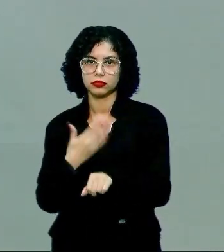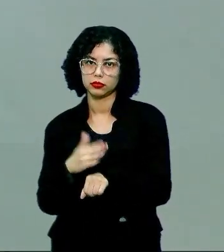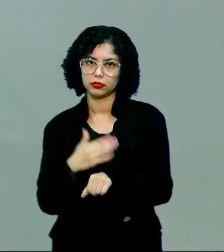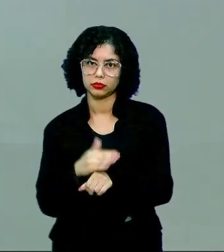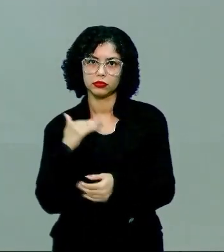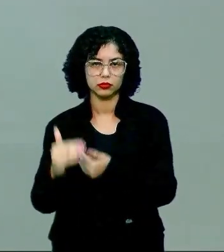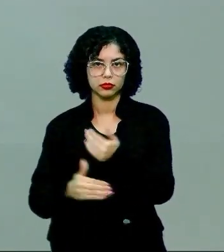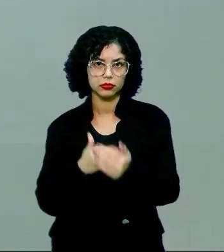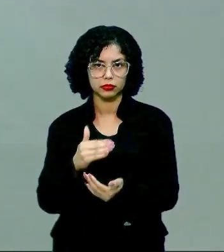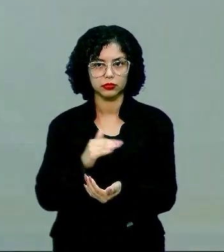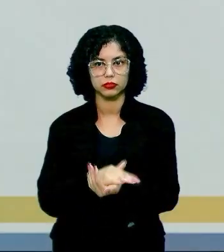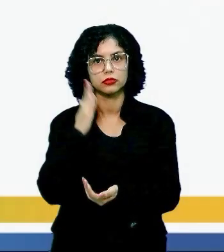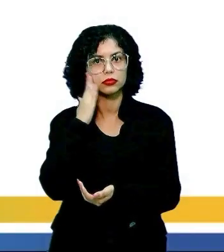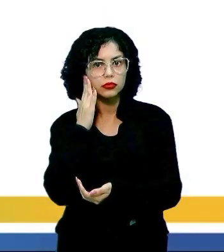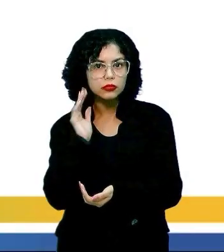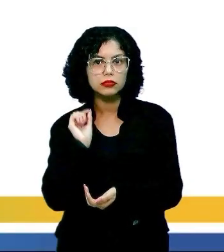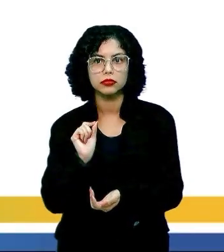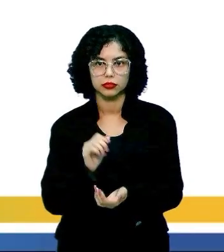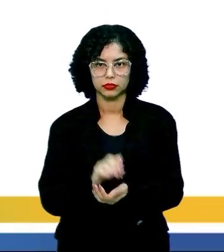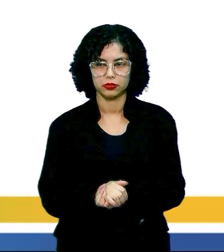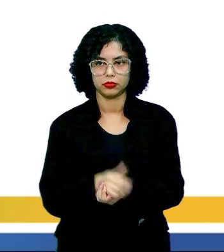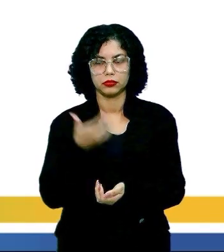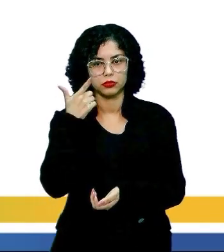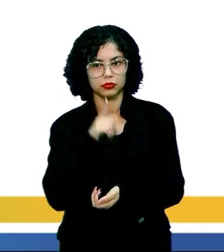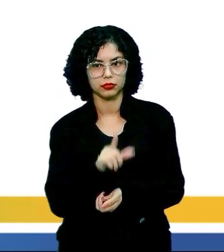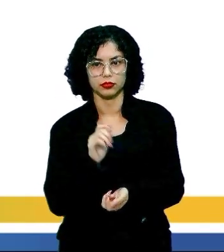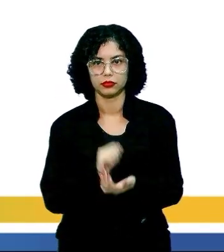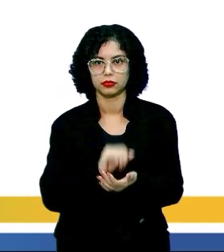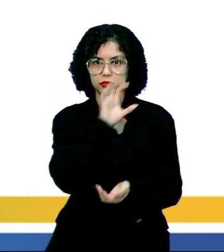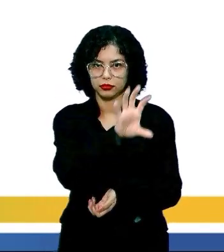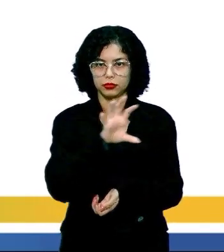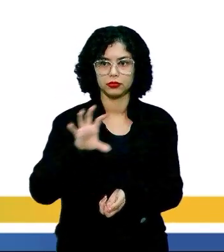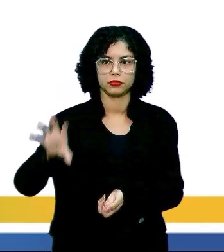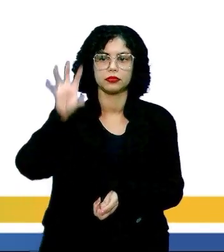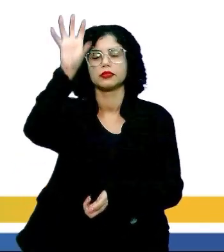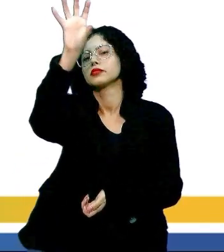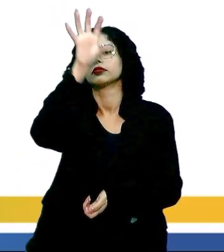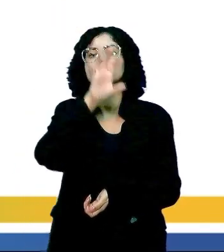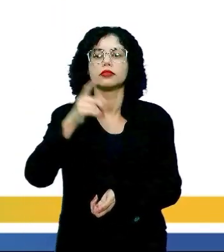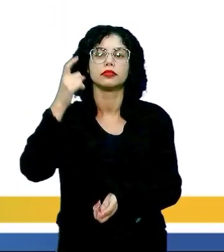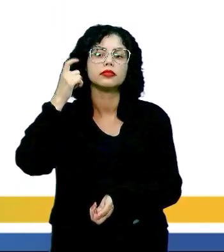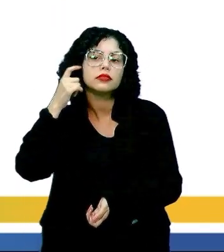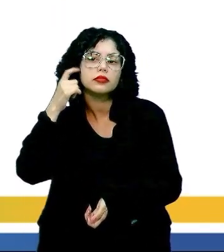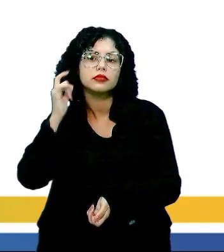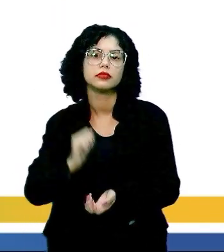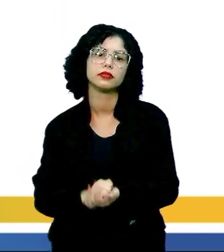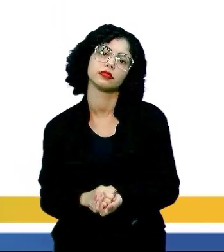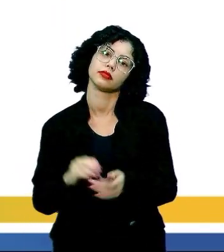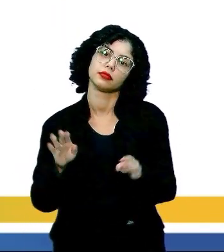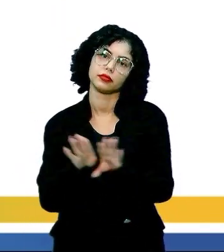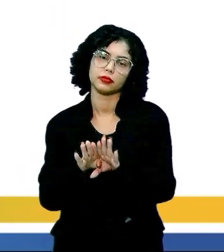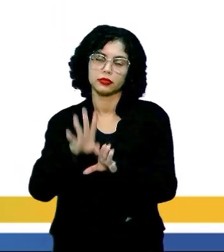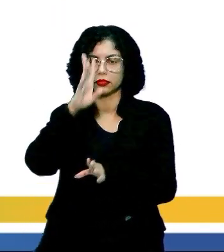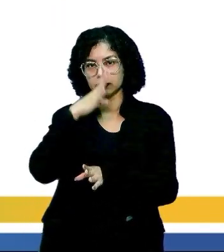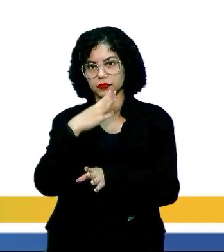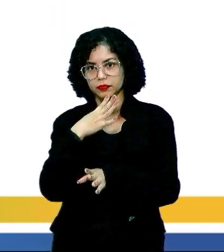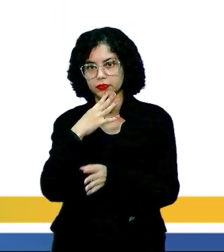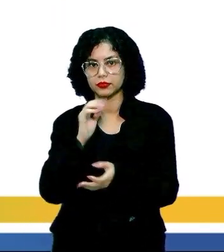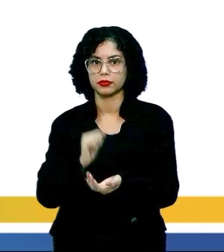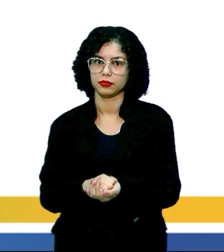desenvolvendo tranquilo compreendido isso a gente já consegue mapear geral esse conhecimento é